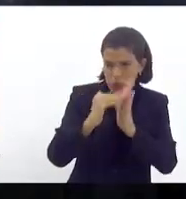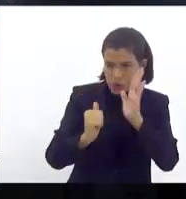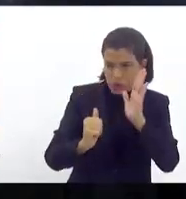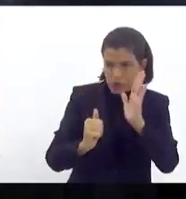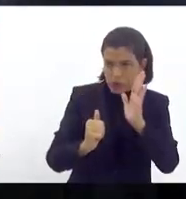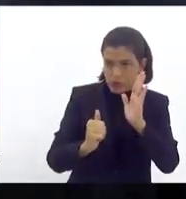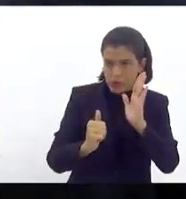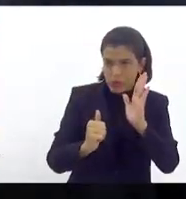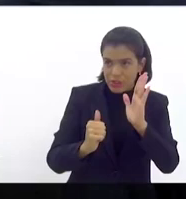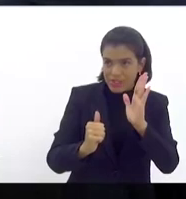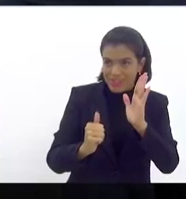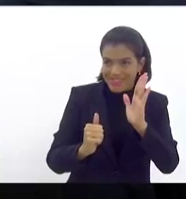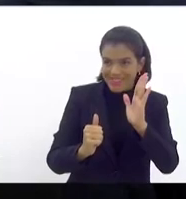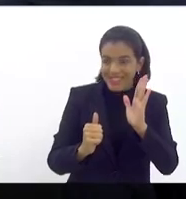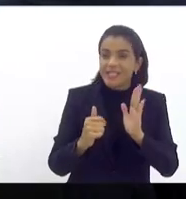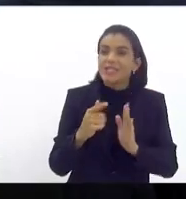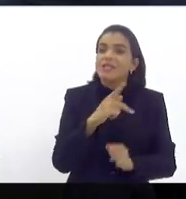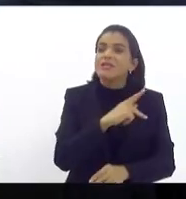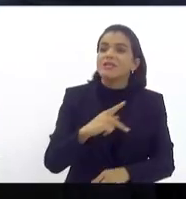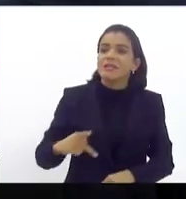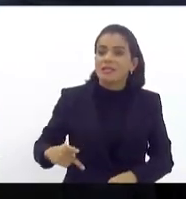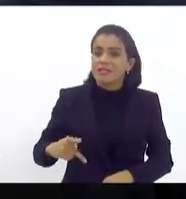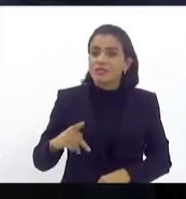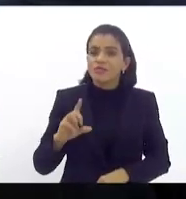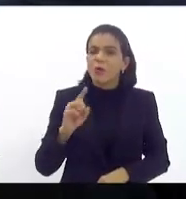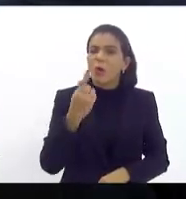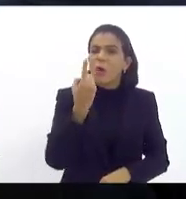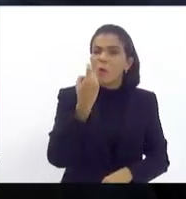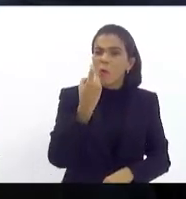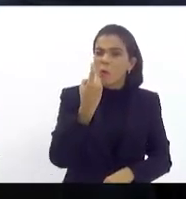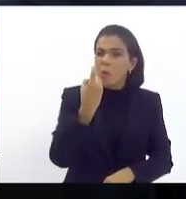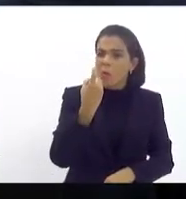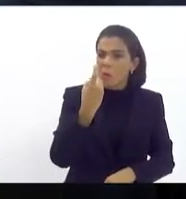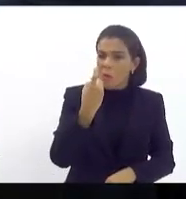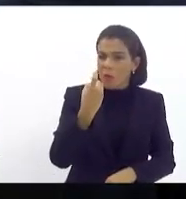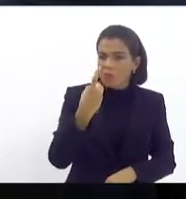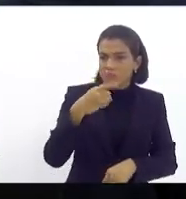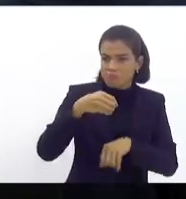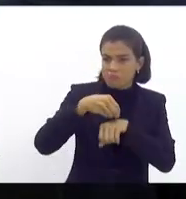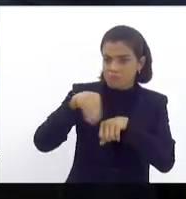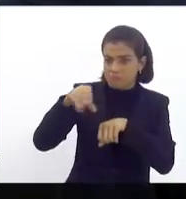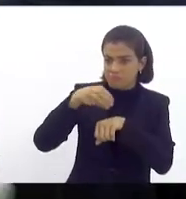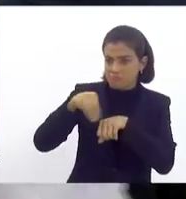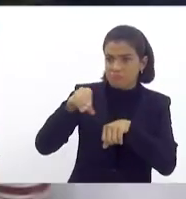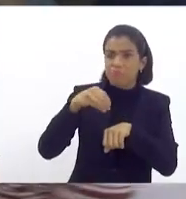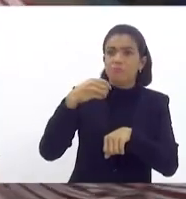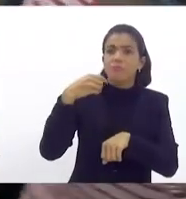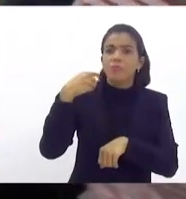esse direito, não. Presidente. Só um esclarecimento para o doutor Serginho.